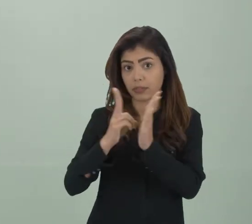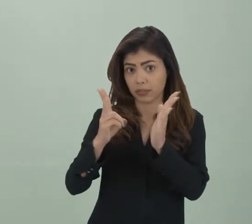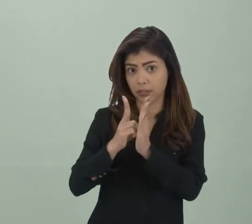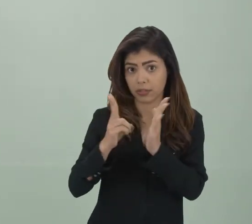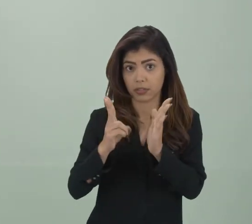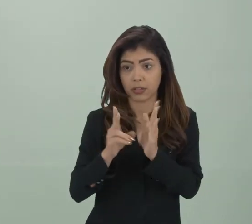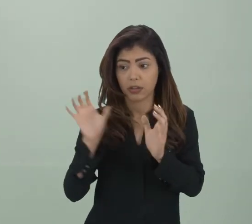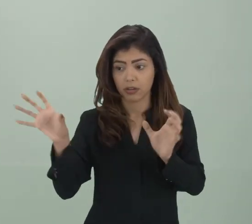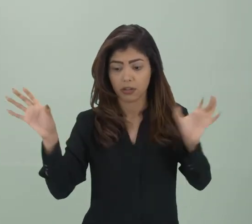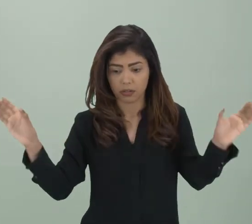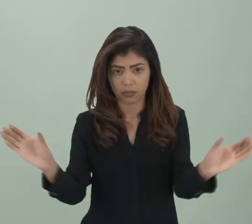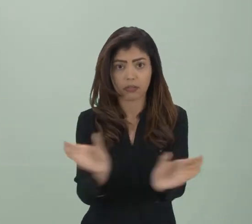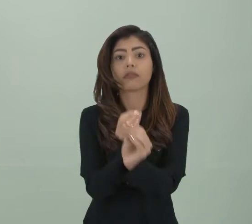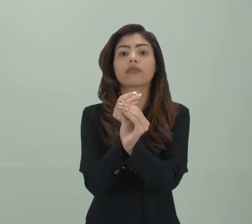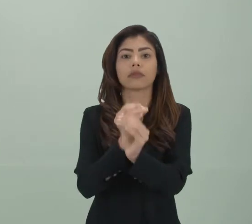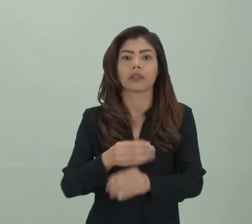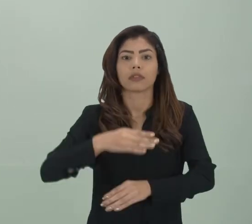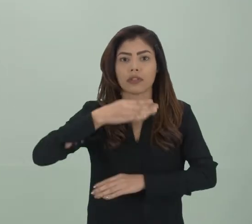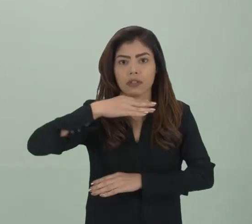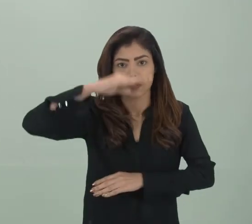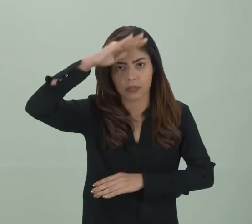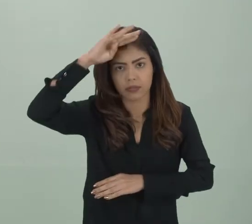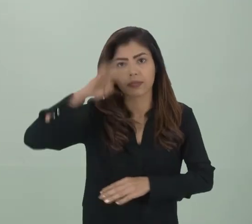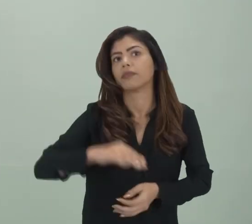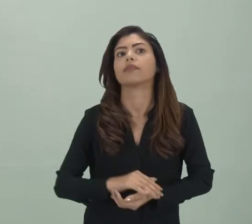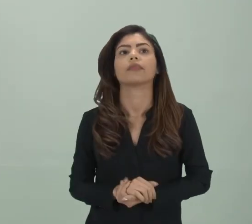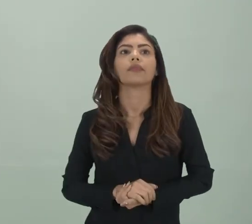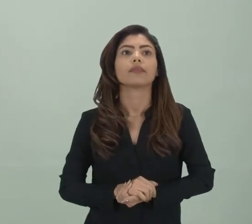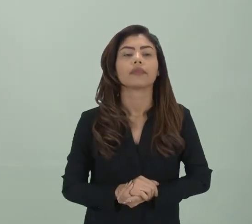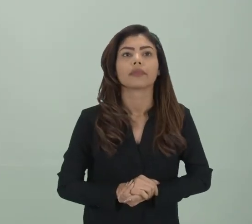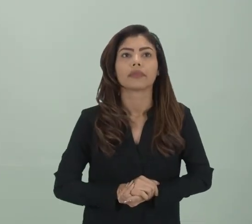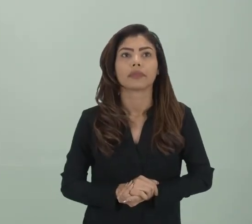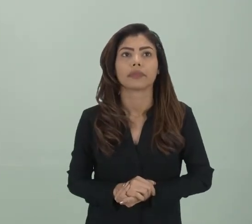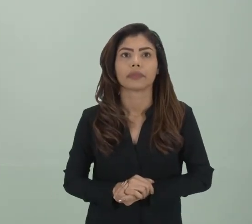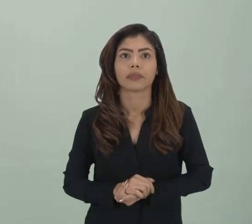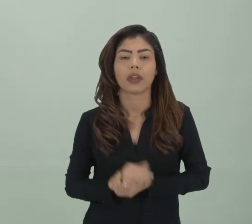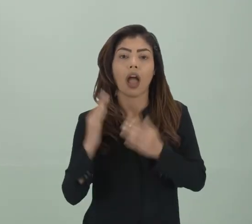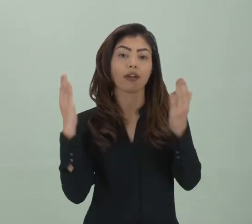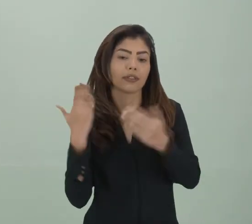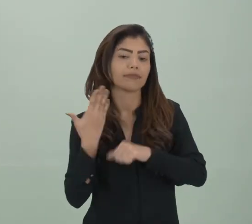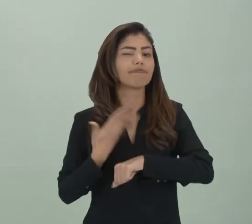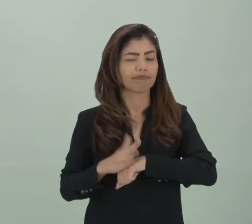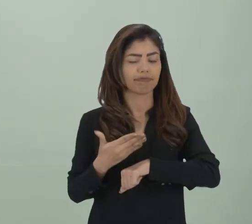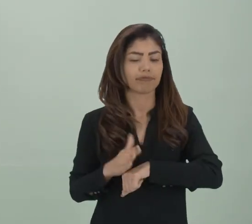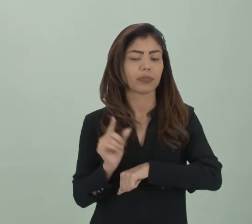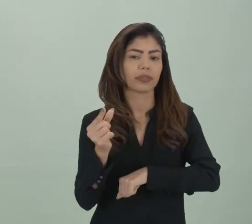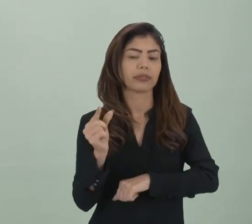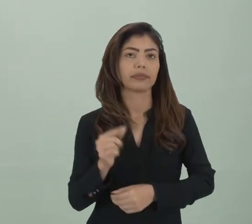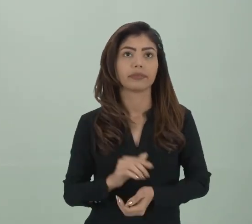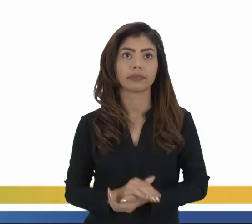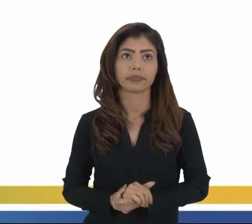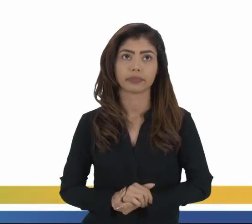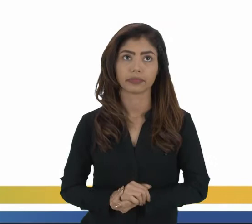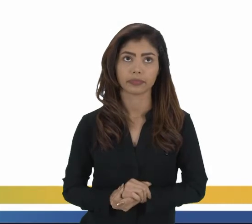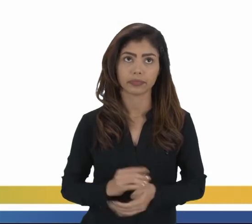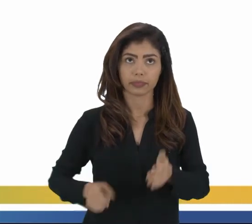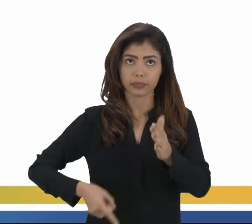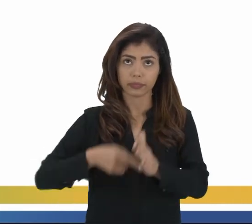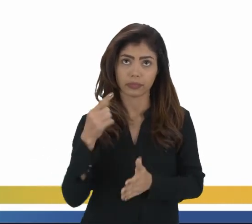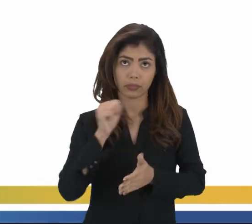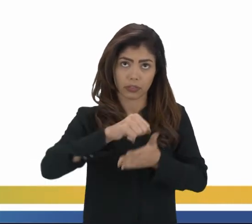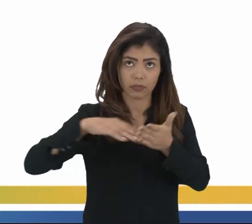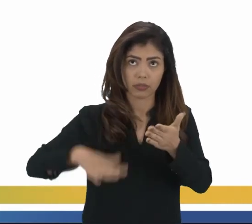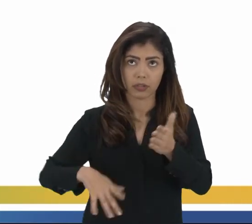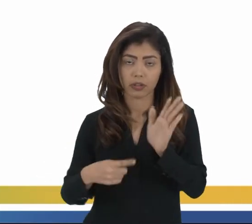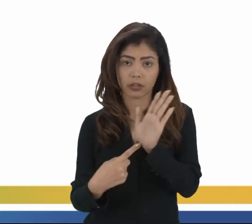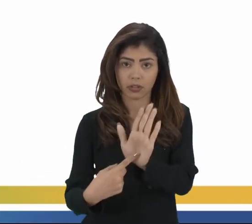dessas formações árabes, digamos assim. Agora vamos para alguns exercícios. A primeira atividade que